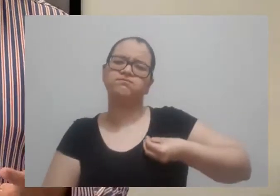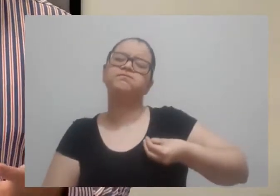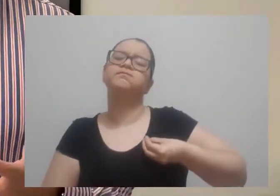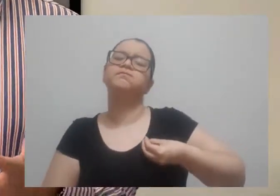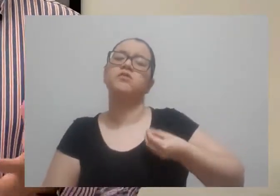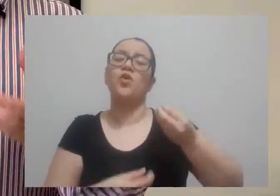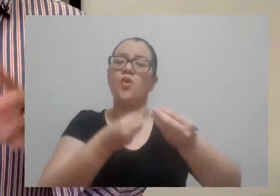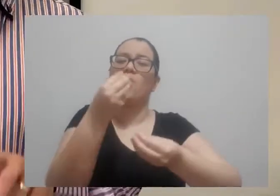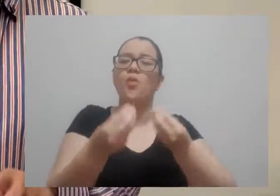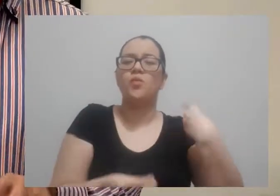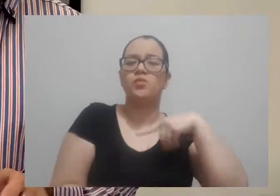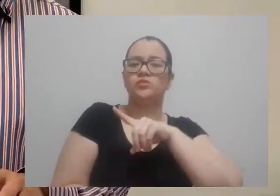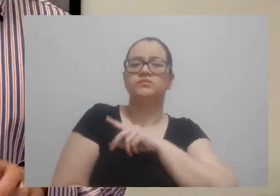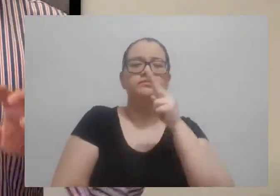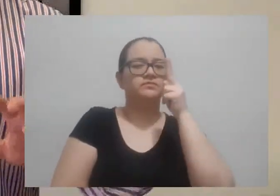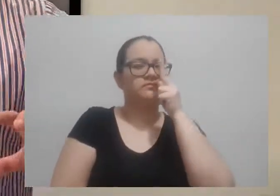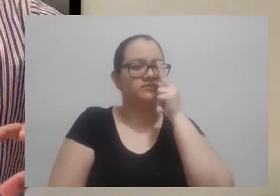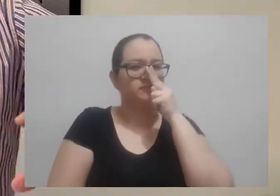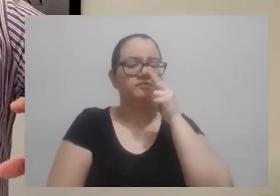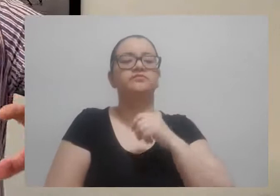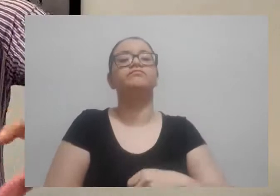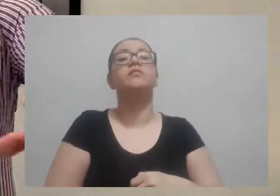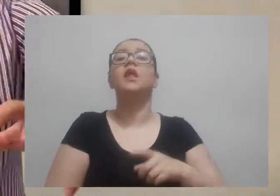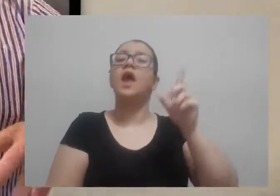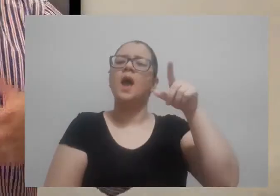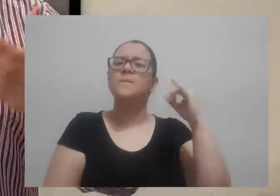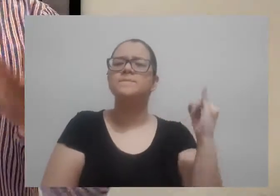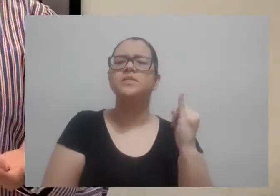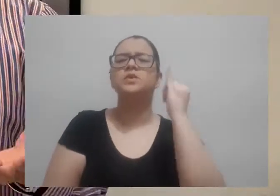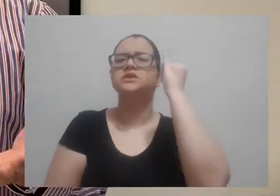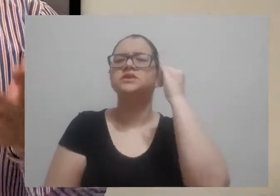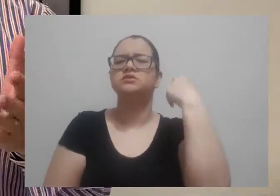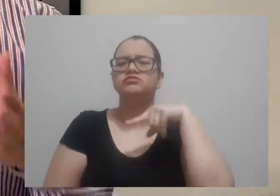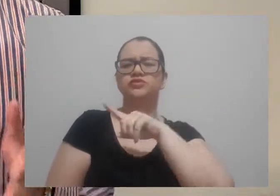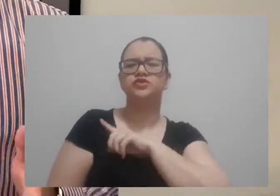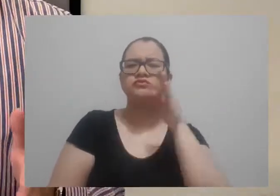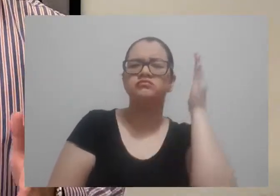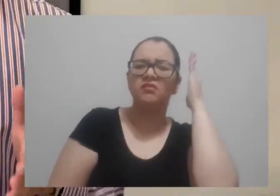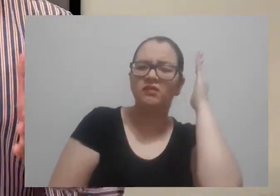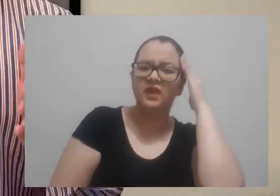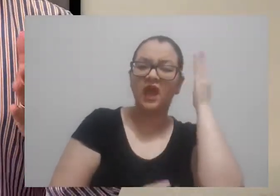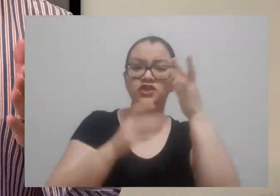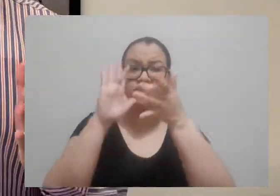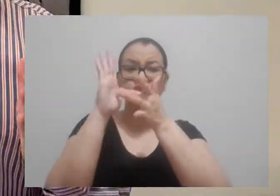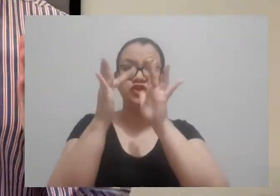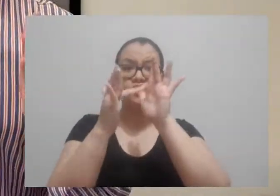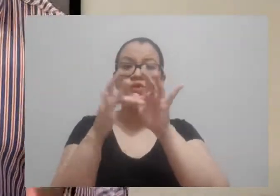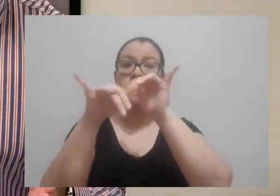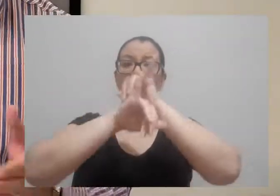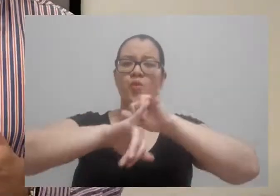diga, e eu quero frisar, que Jesus está aqui trazendo uma mensagem, pregando um sermão para os